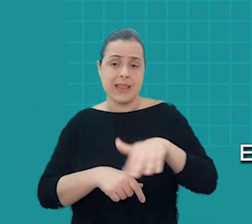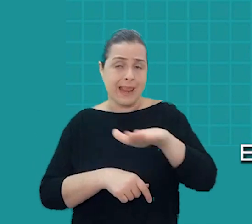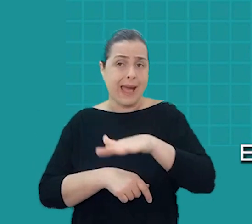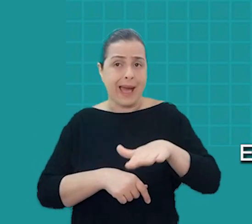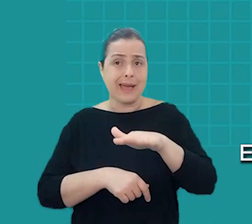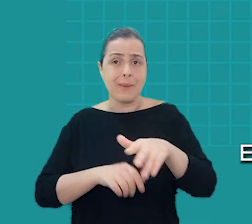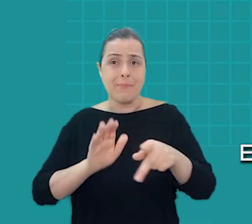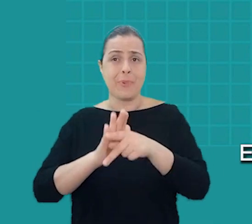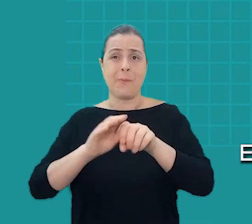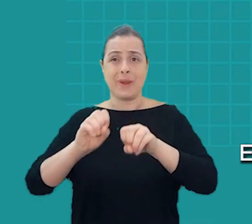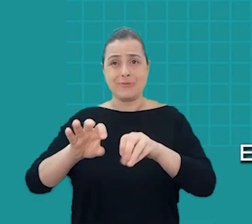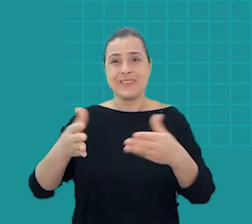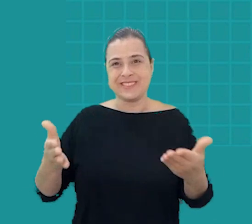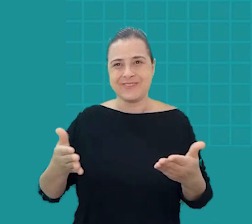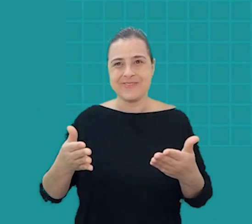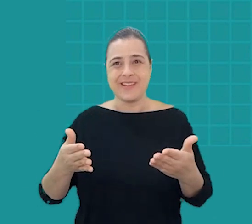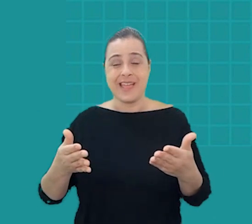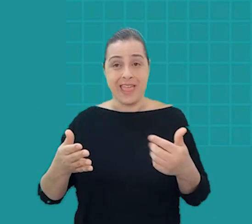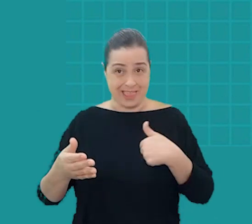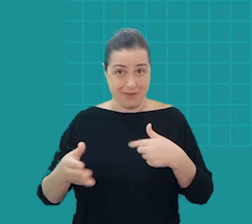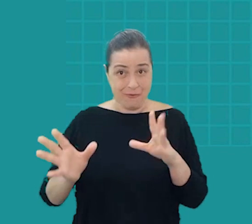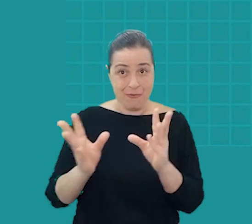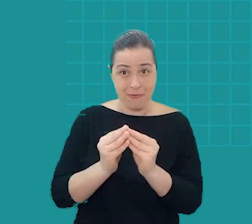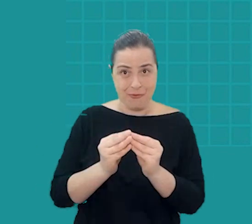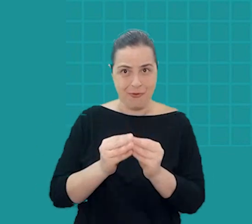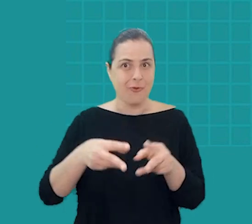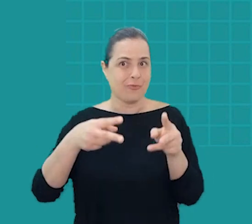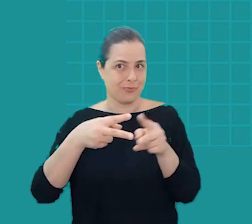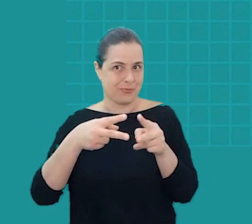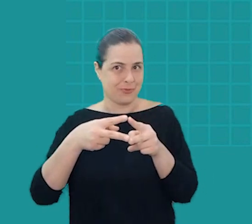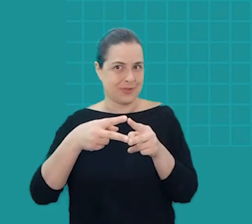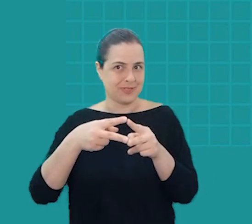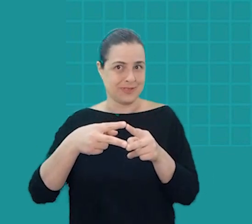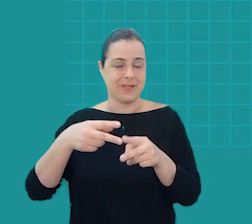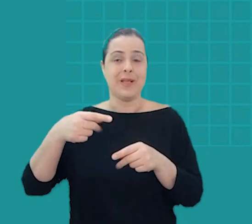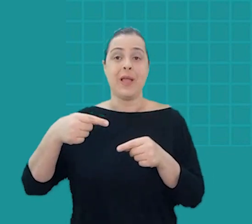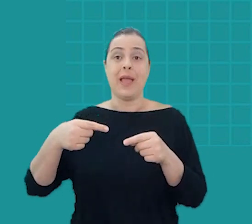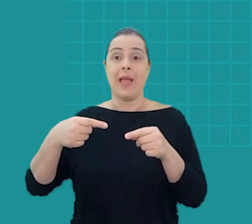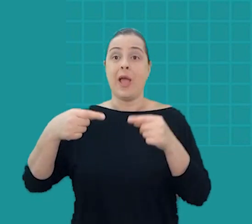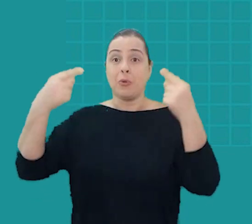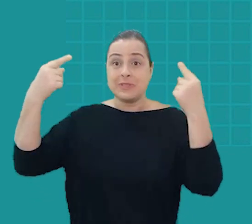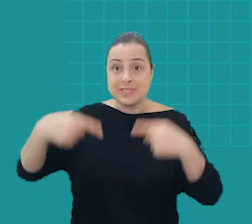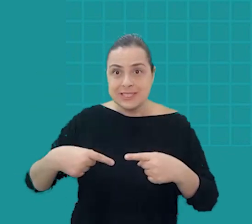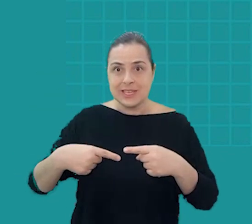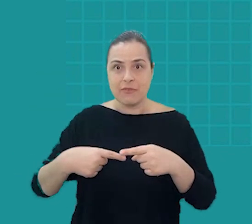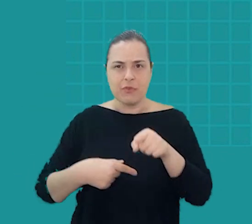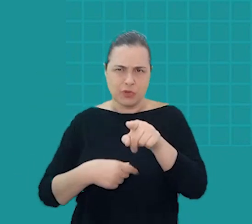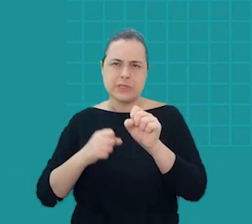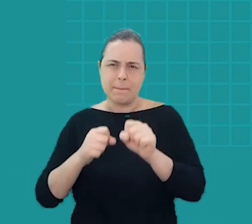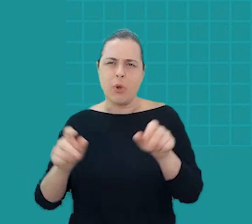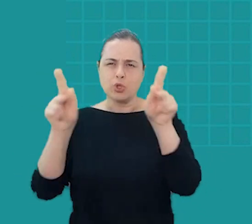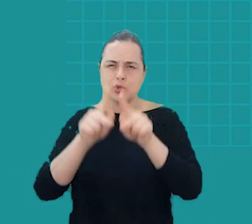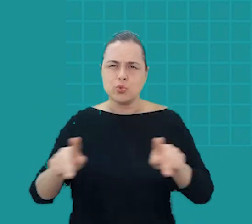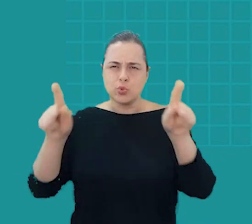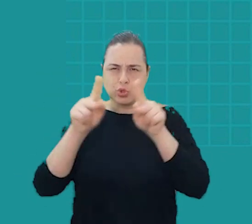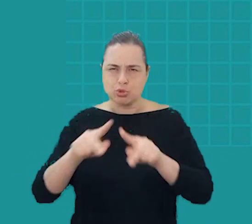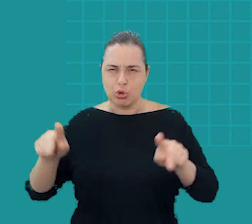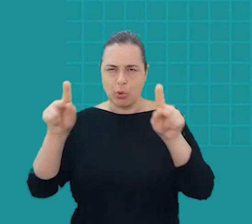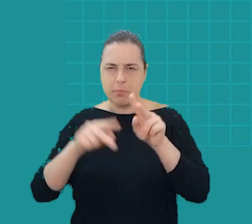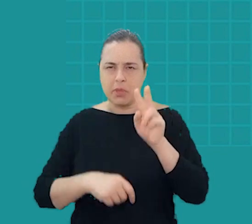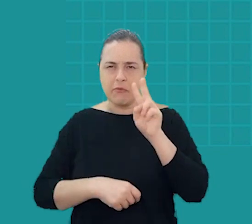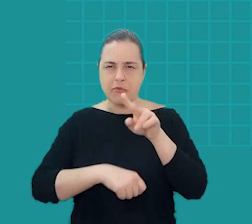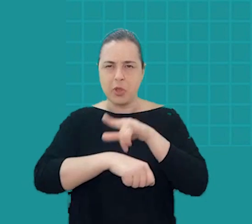está até com algum sério problema hoje. Teve programa de trainee negro, teve vagas afirmativas, mas vocês estão vendo que essas pessoas estão